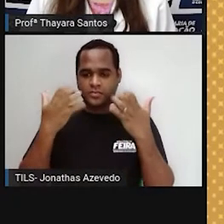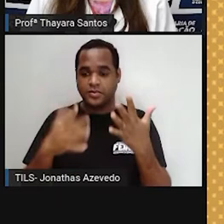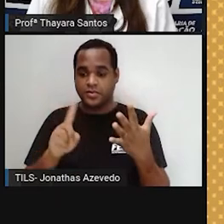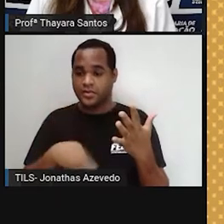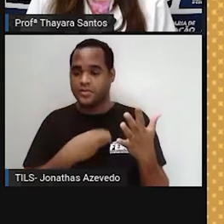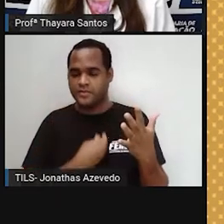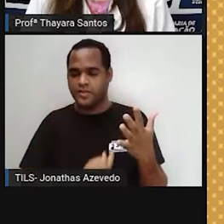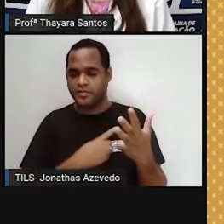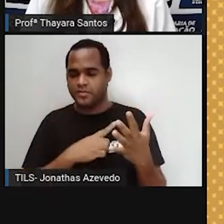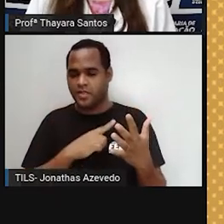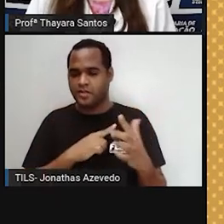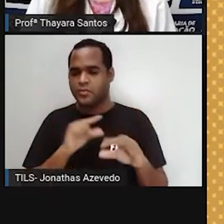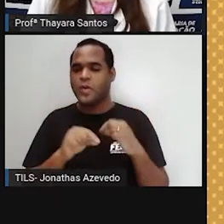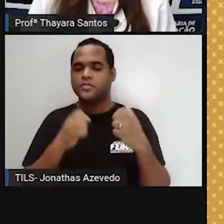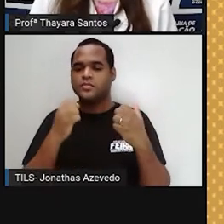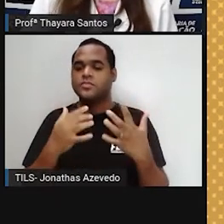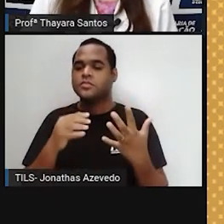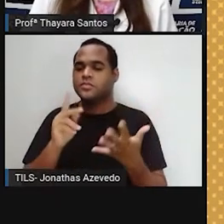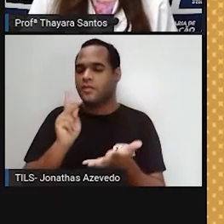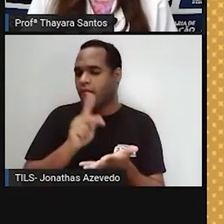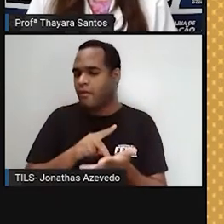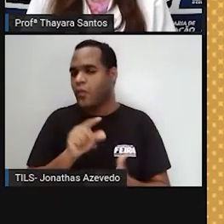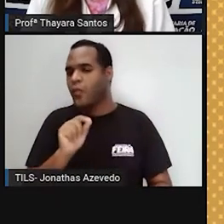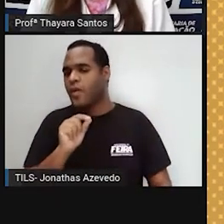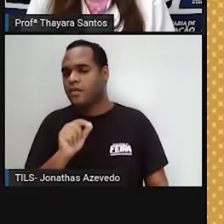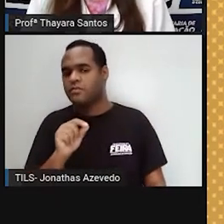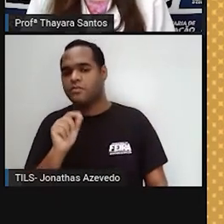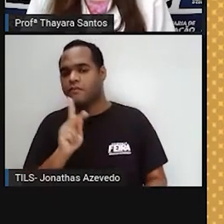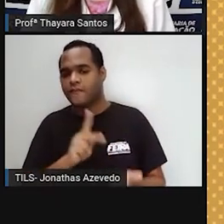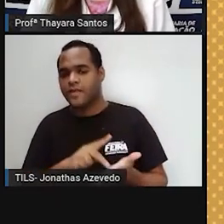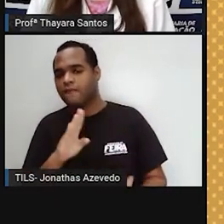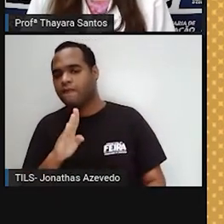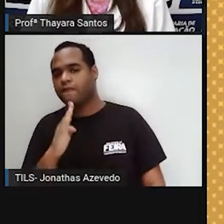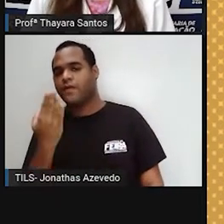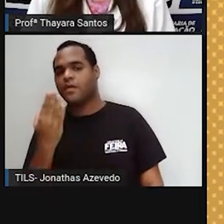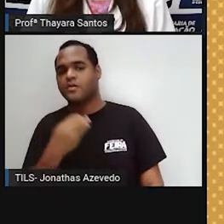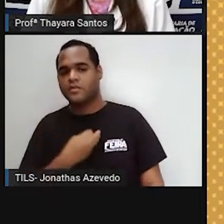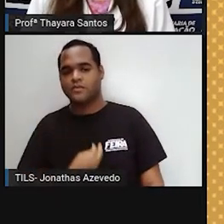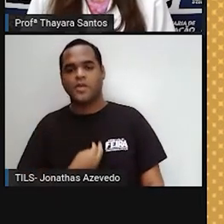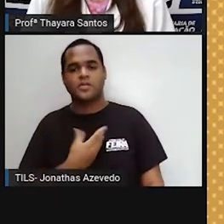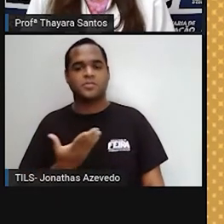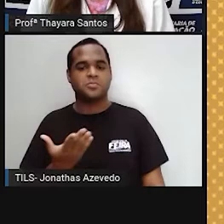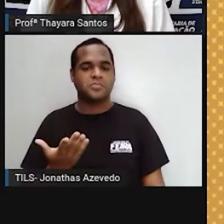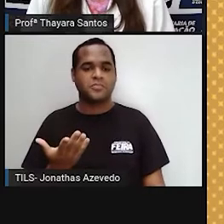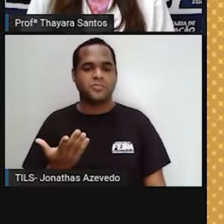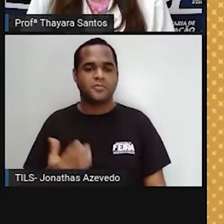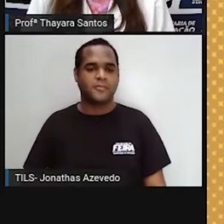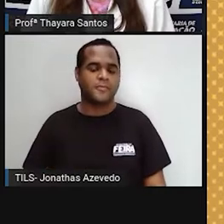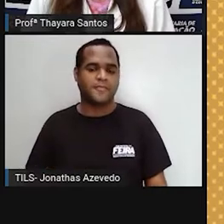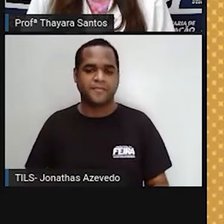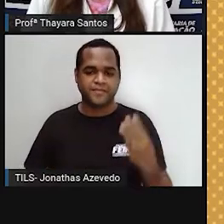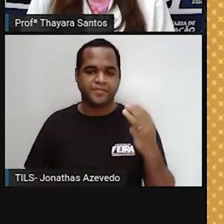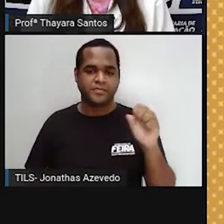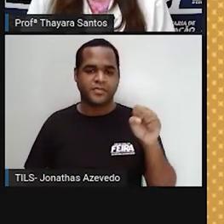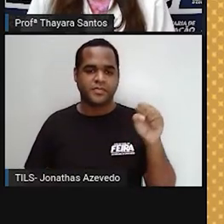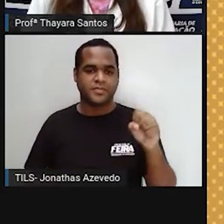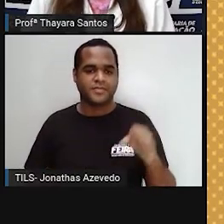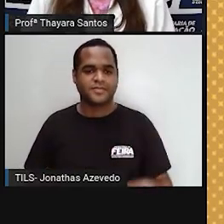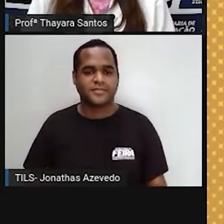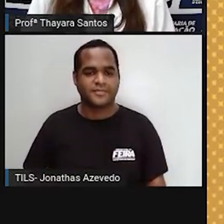de sobrevivência. Essa afirmação é verdadeira ou ela é falsa? Vamos lá, 30